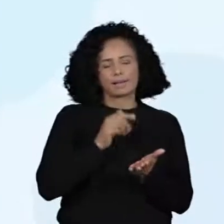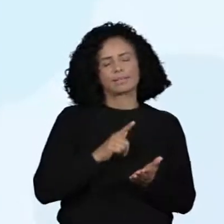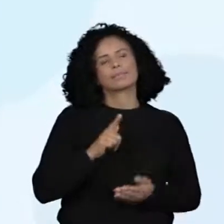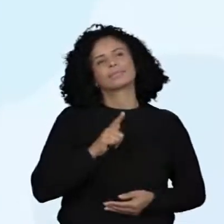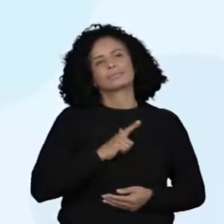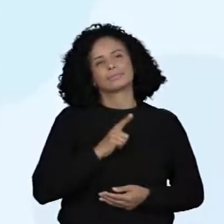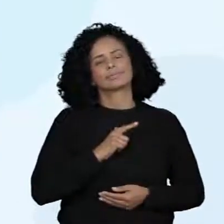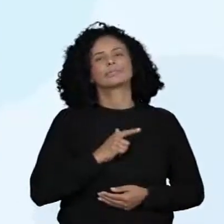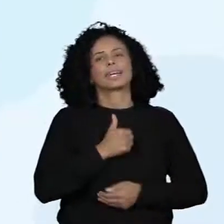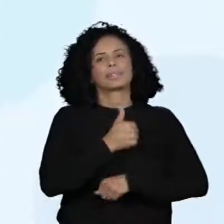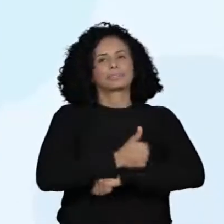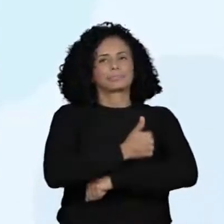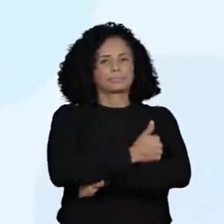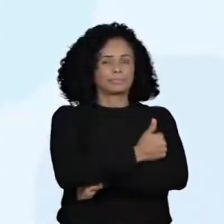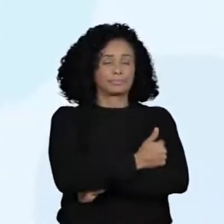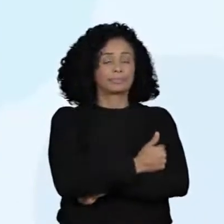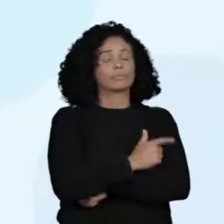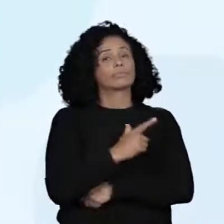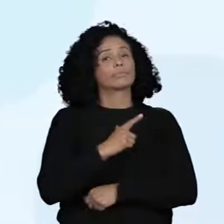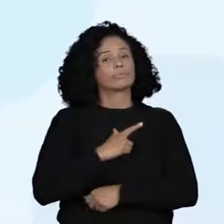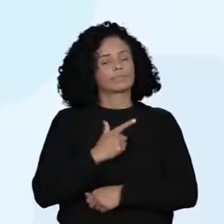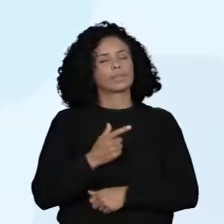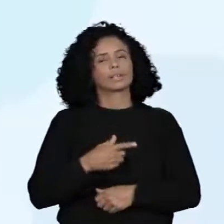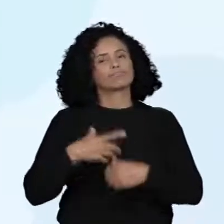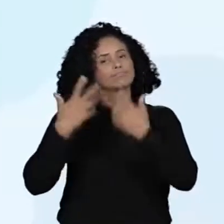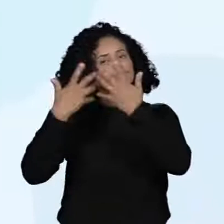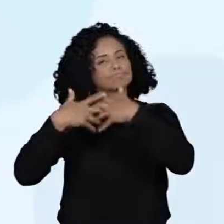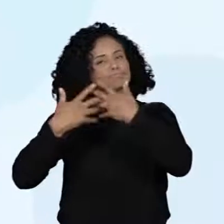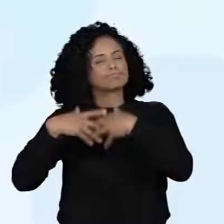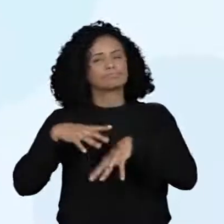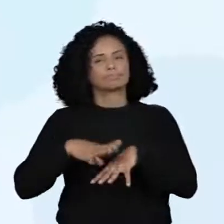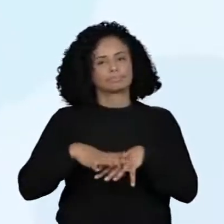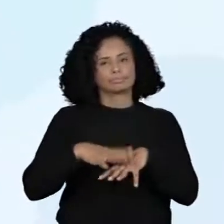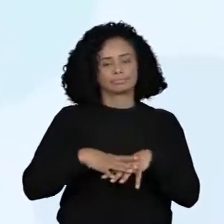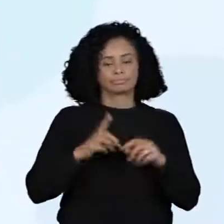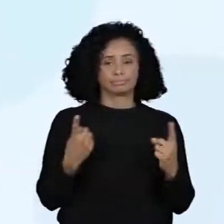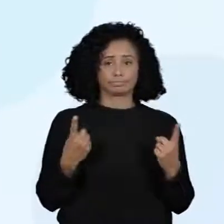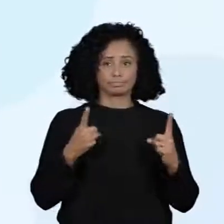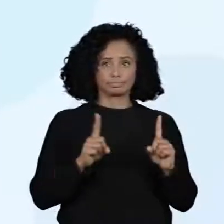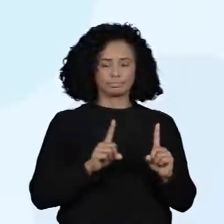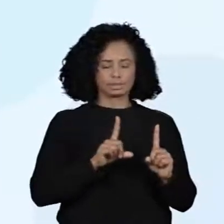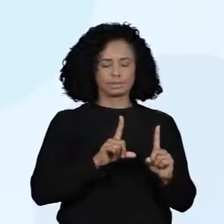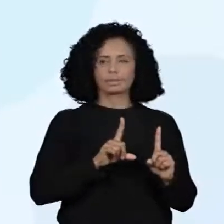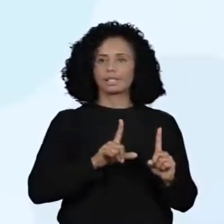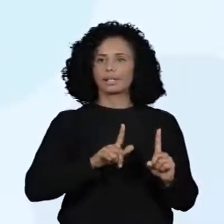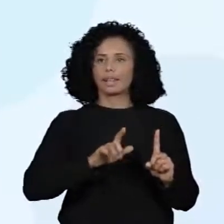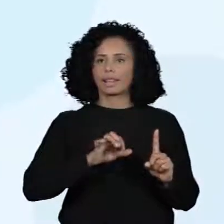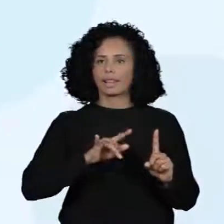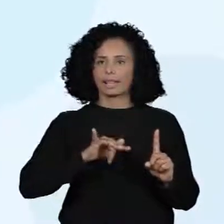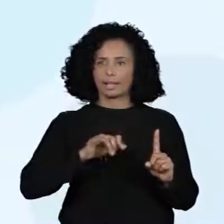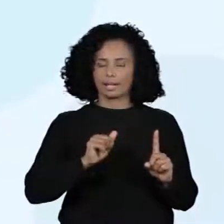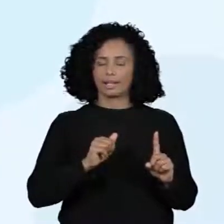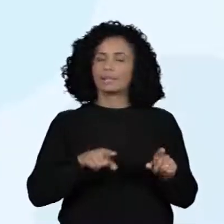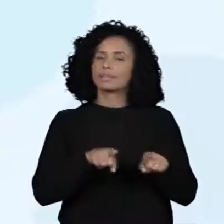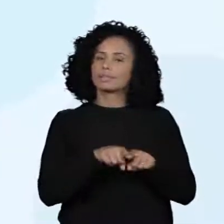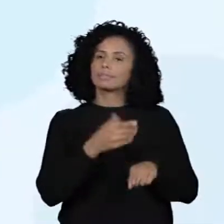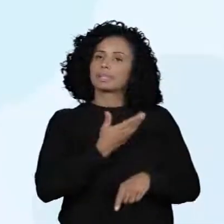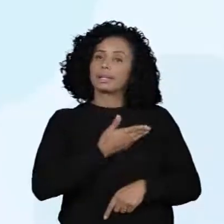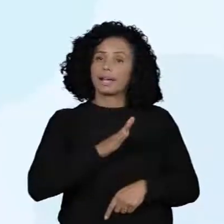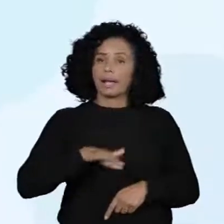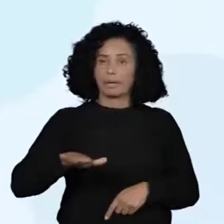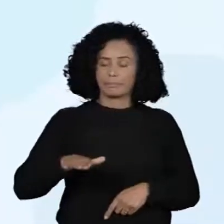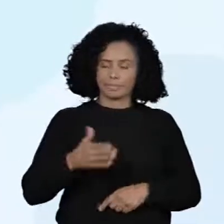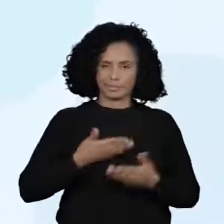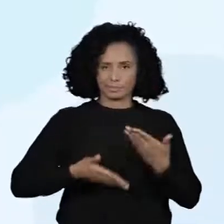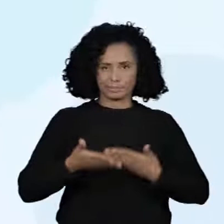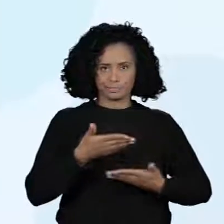situações aí envolvendo essas questões das figurinhas de Leila e de seus colegas. Você pode ler aí a primeira situação, Pro?